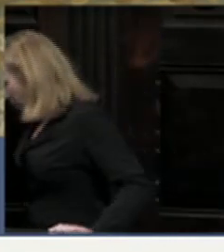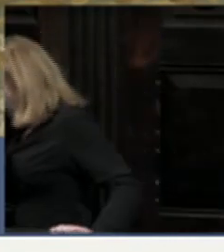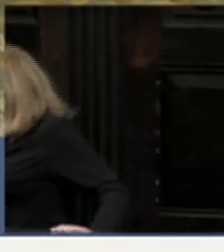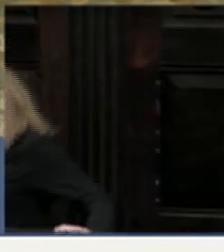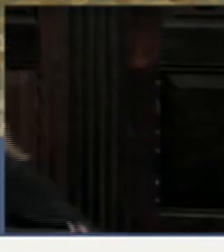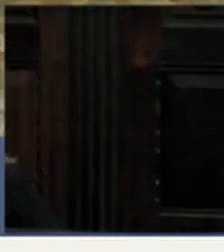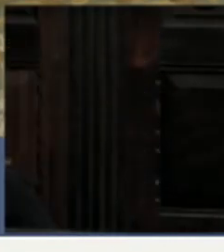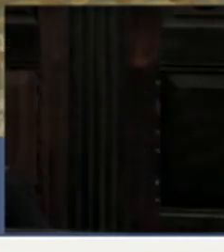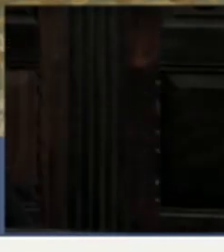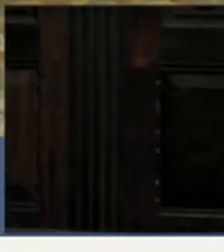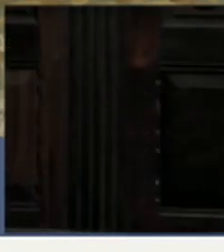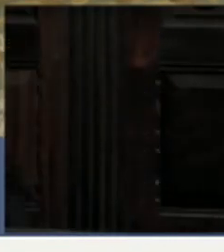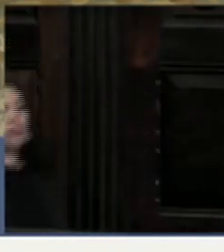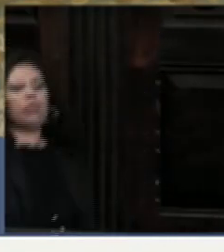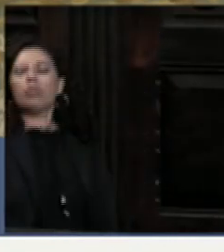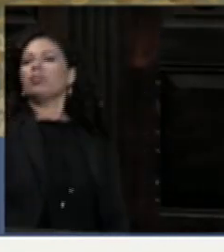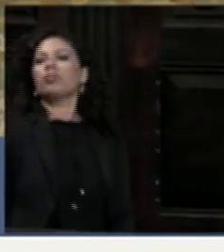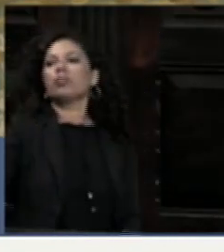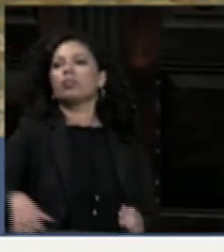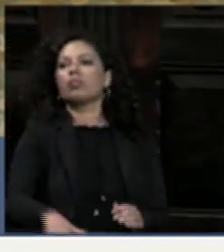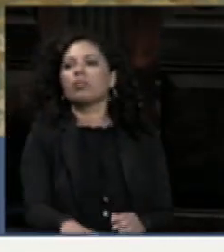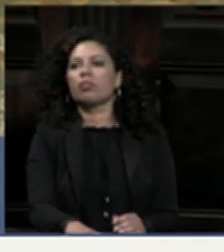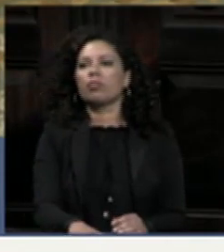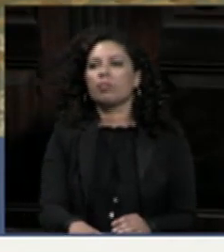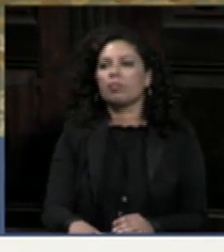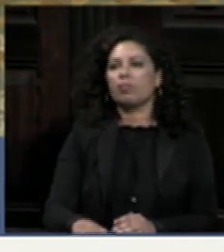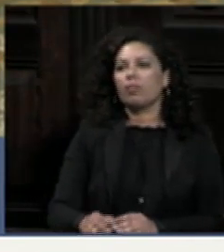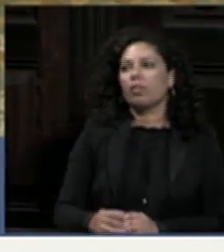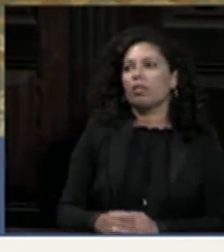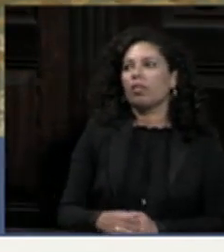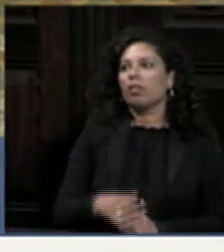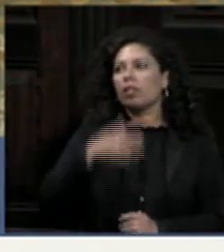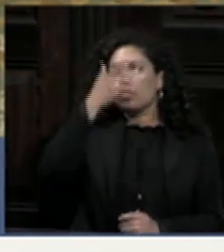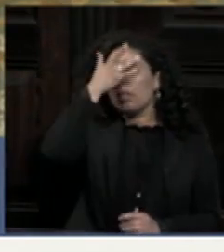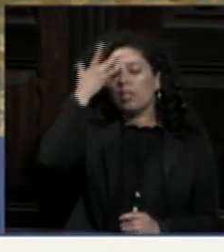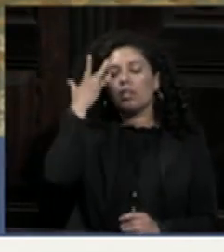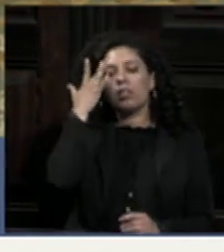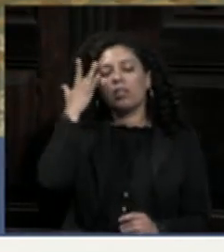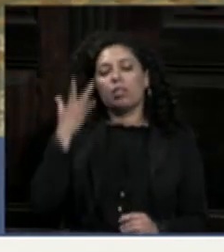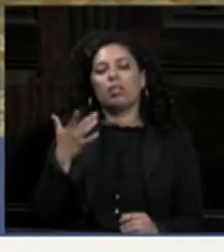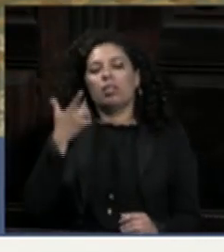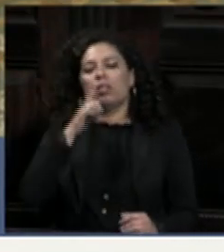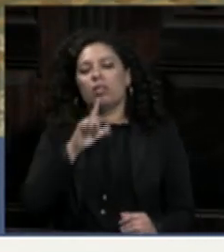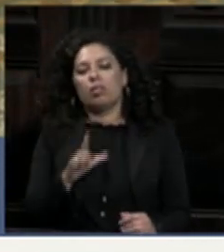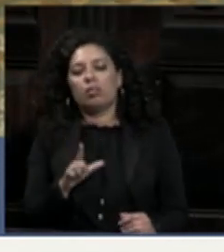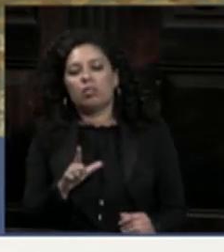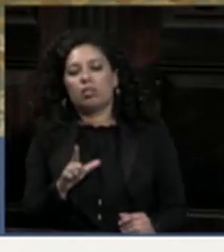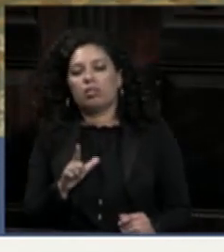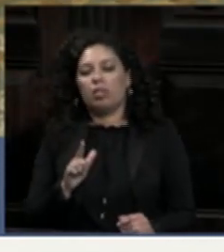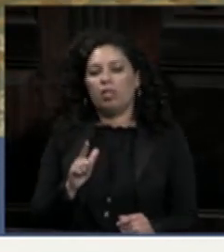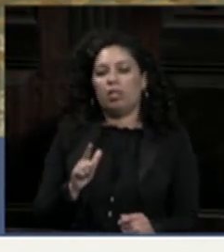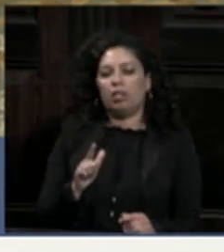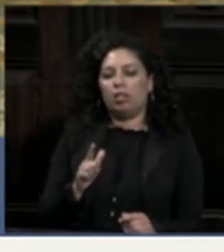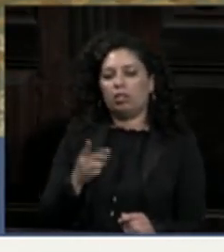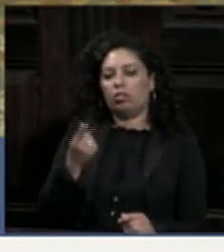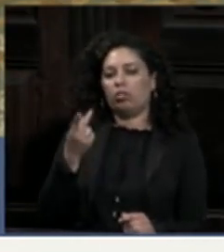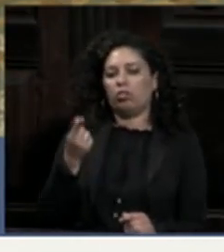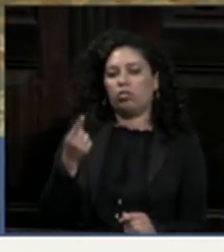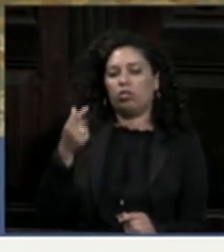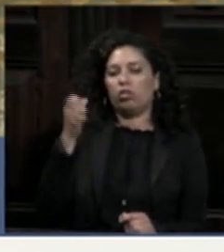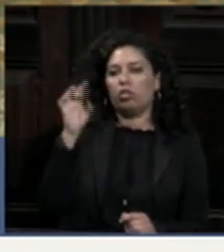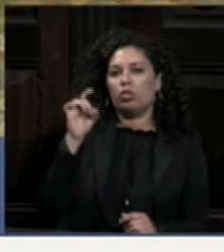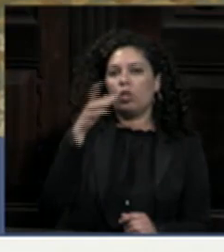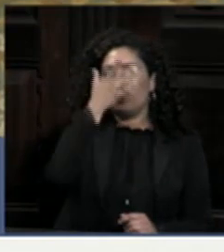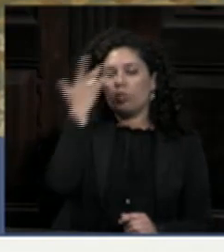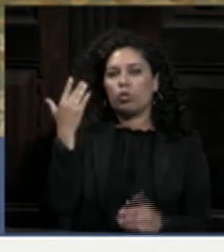tá em azul porque só recebe aqueles que são concursados a partir